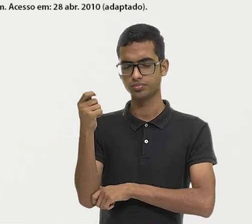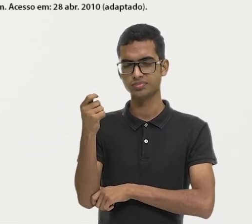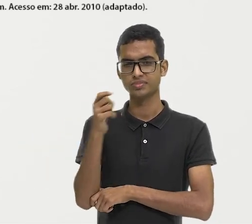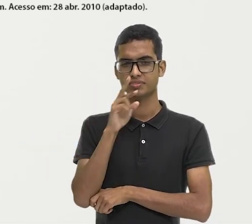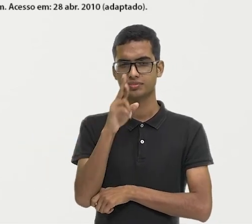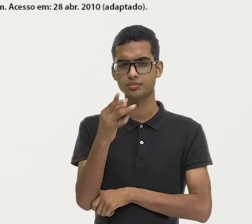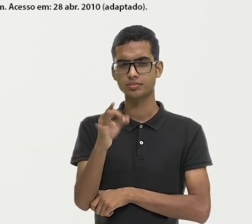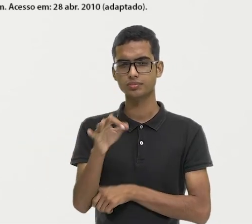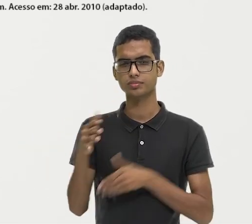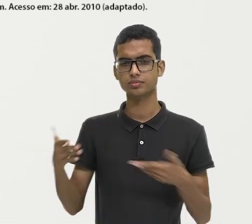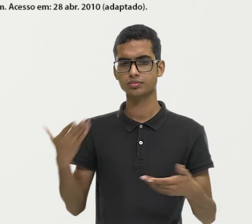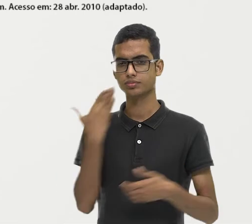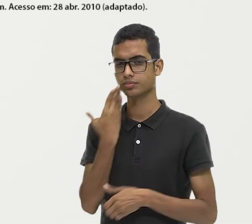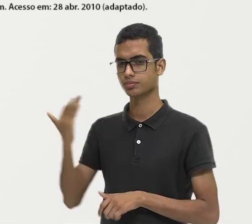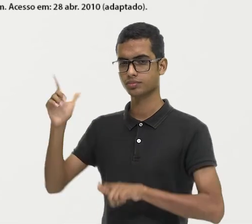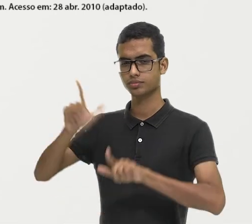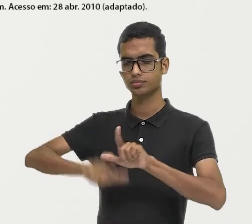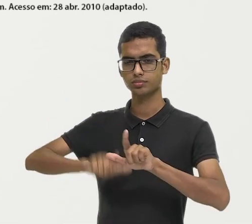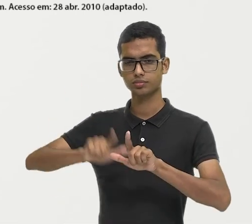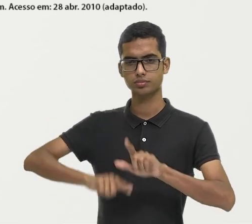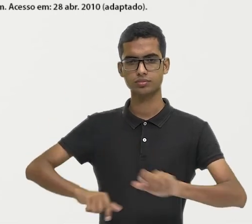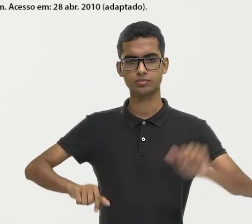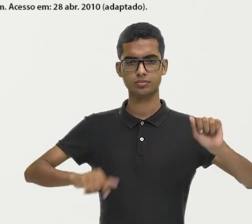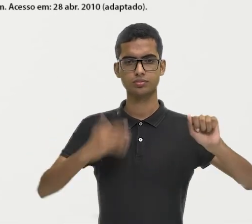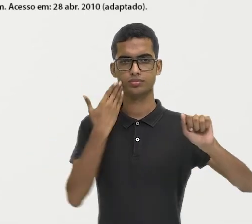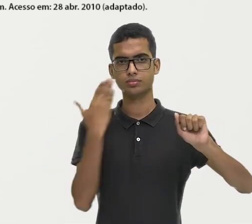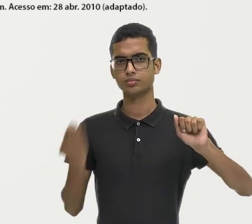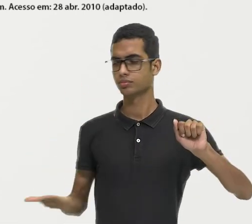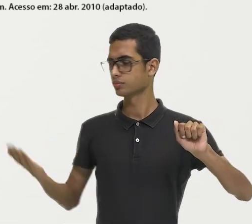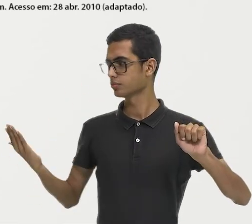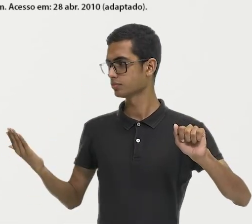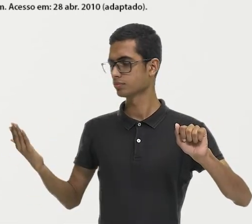nossa resposta aqui é a letra A, não é?